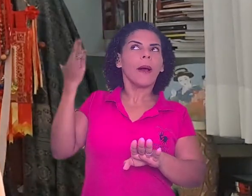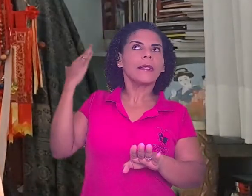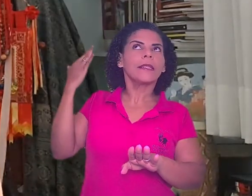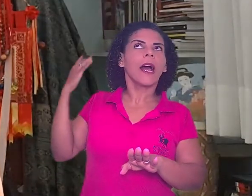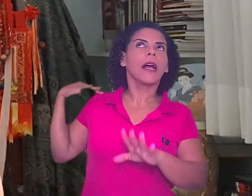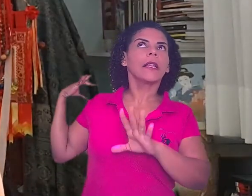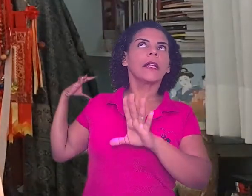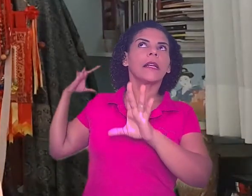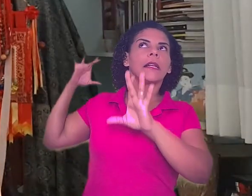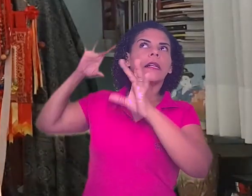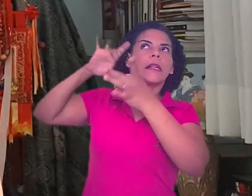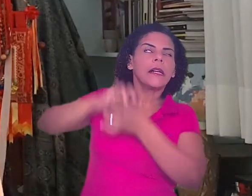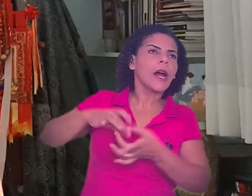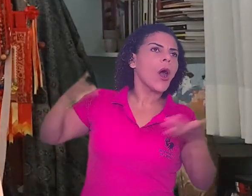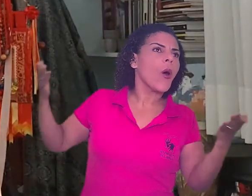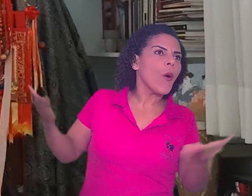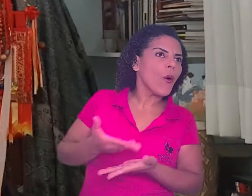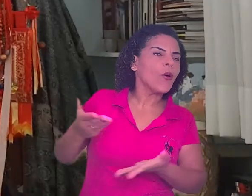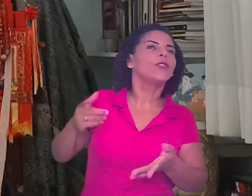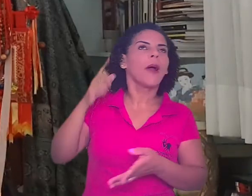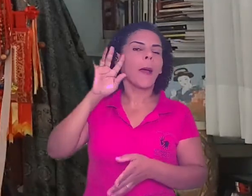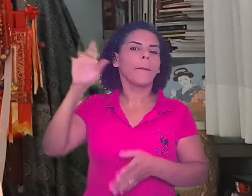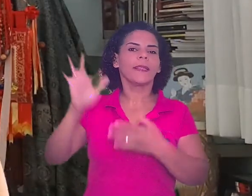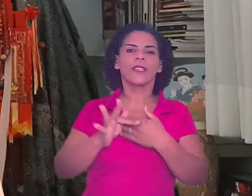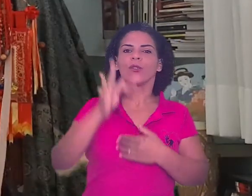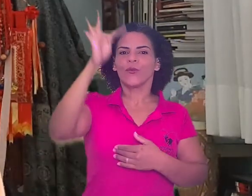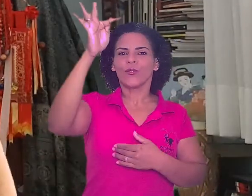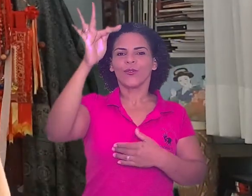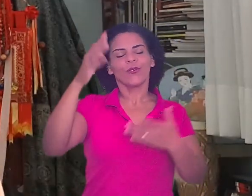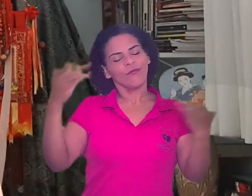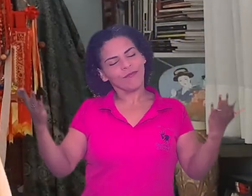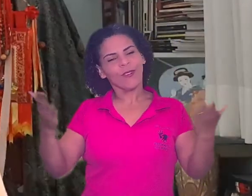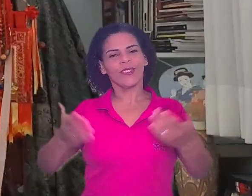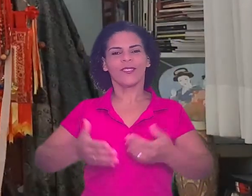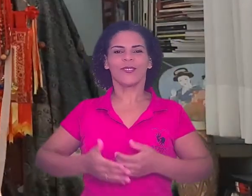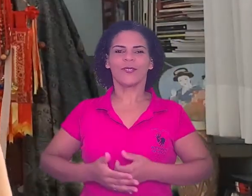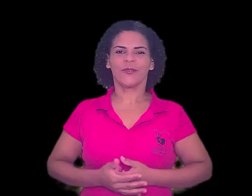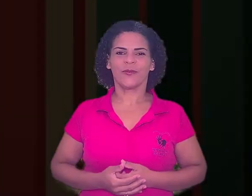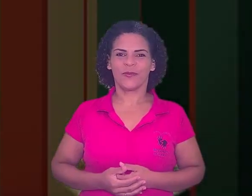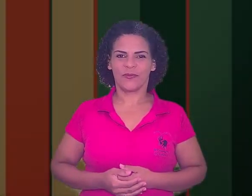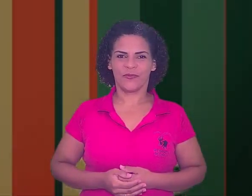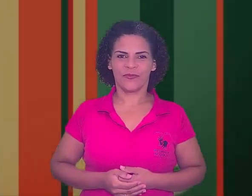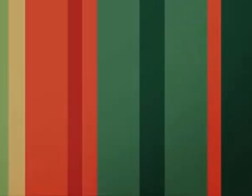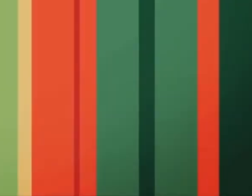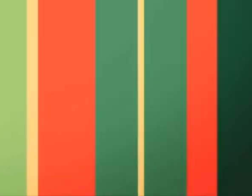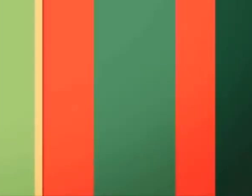entender as questões que você está vivendo em direção ao futuro. É isso.